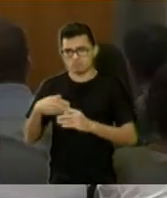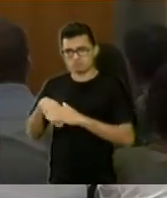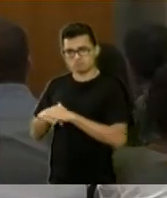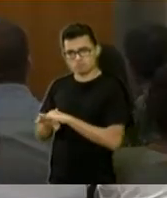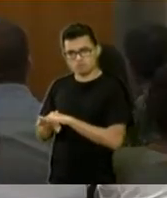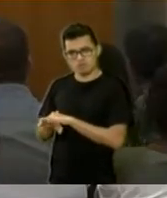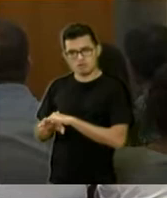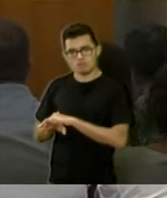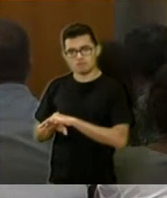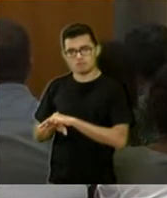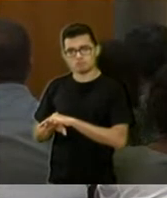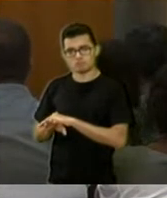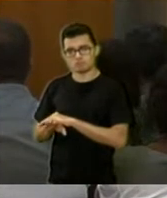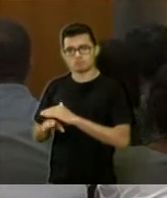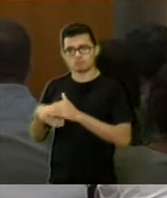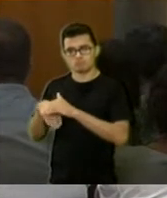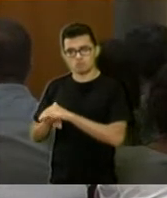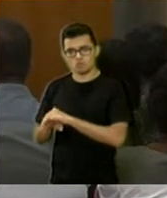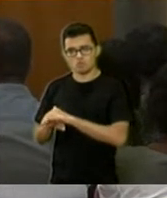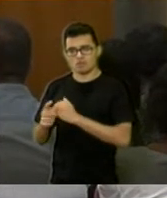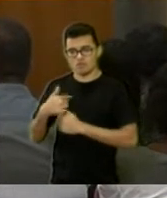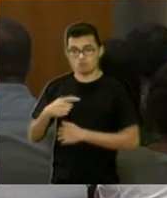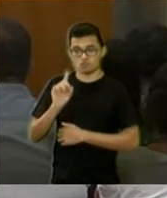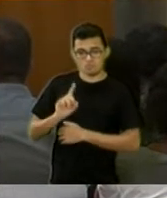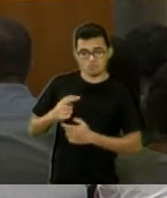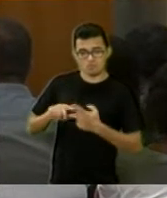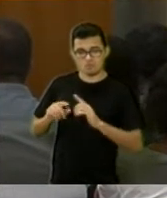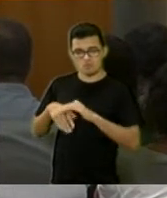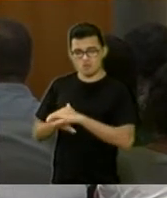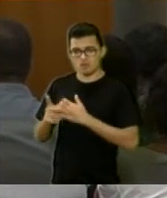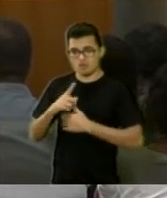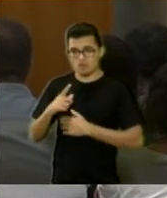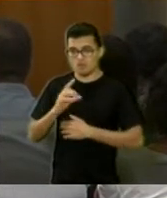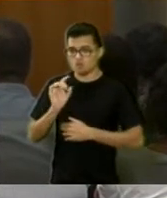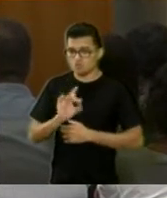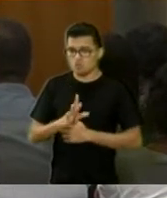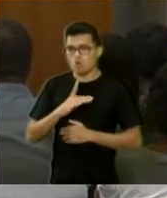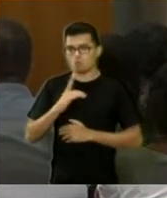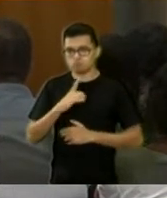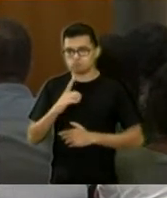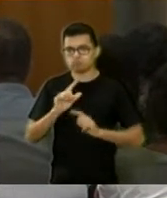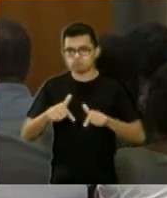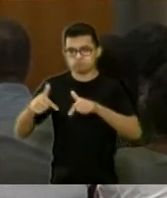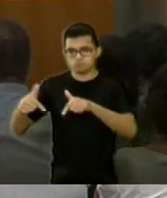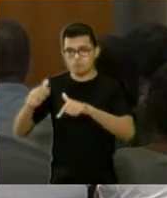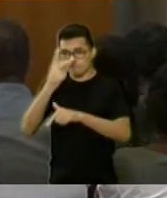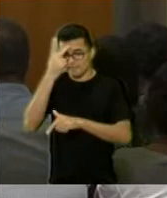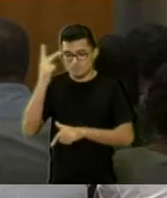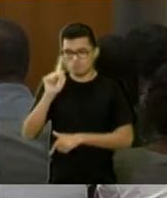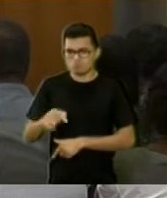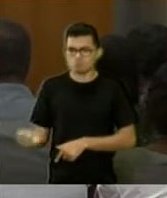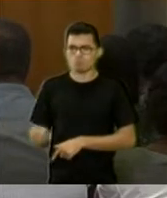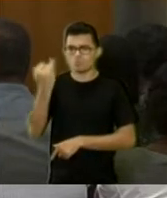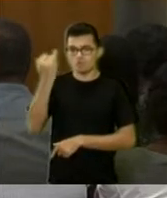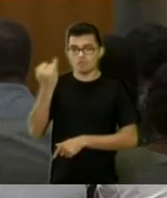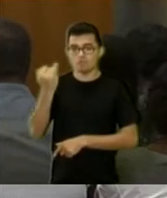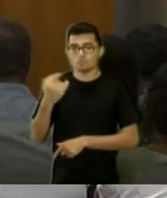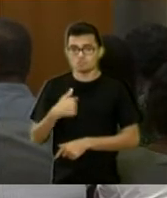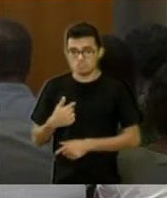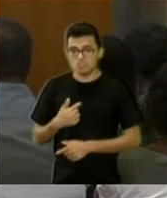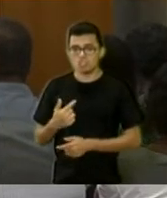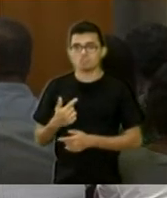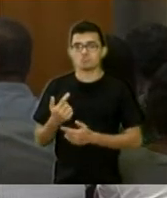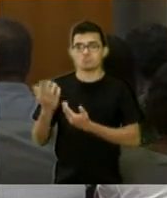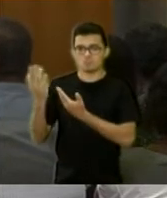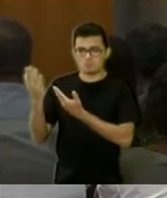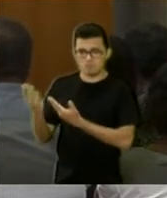ali guardados. Foram poucos que eu indiquei, pessoas que realmente tinham uma relevância extrema. E você que sempre esteve no nosso gabinete, aí